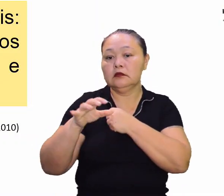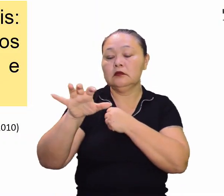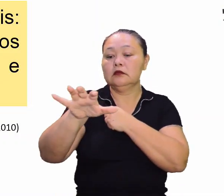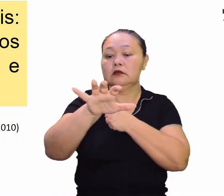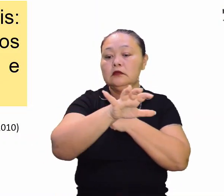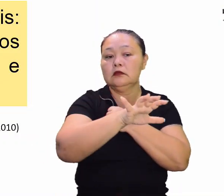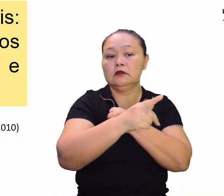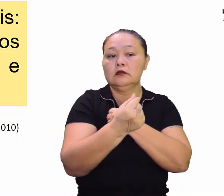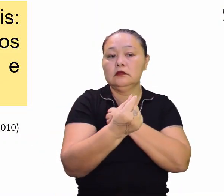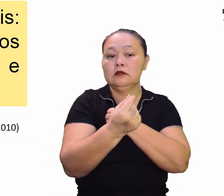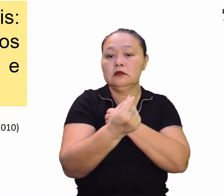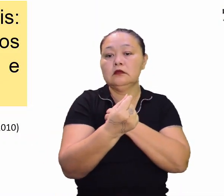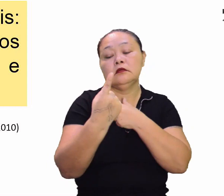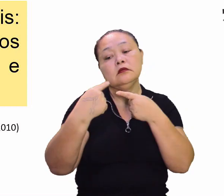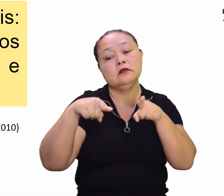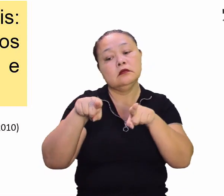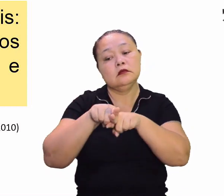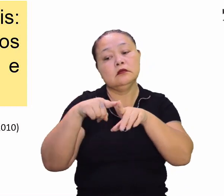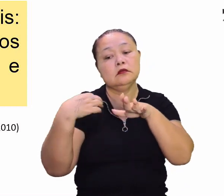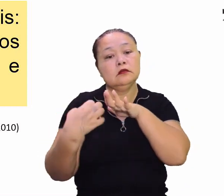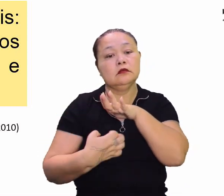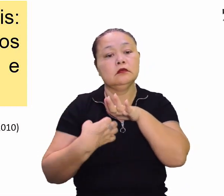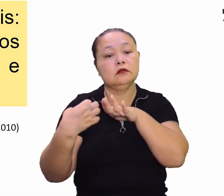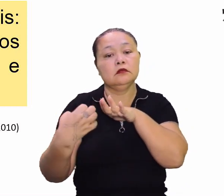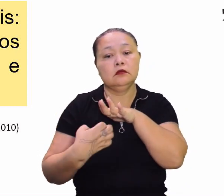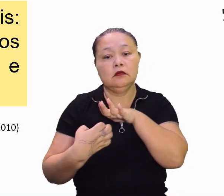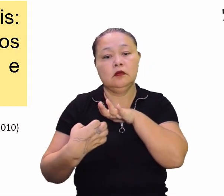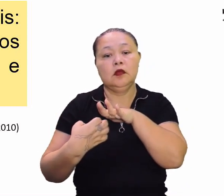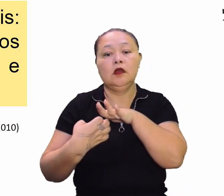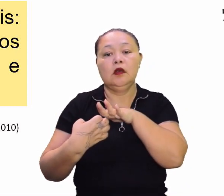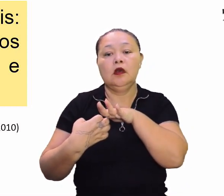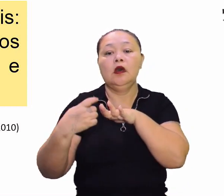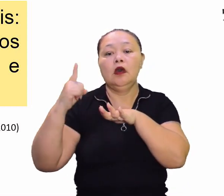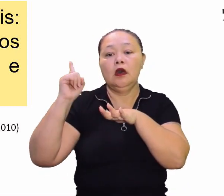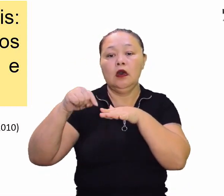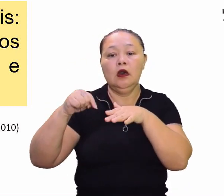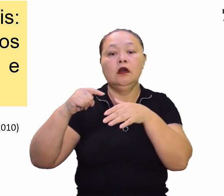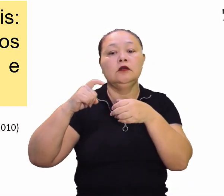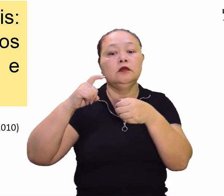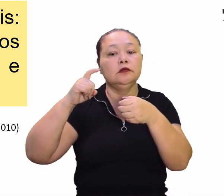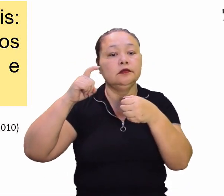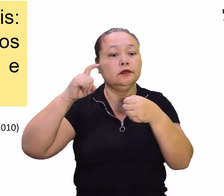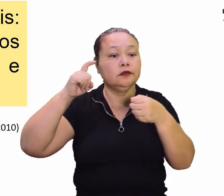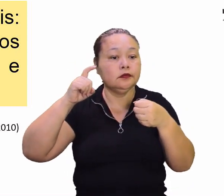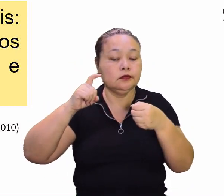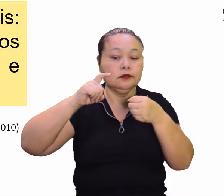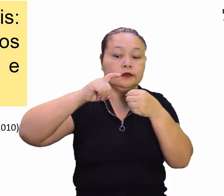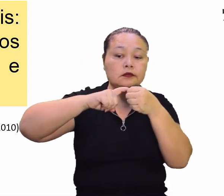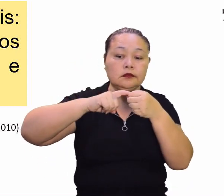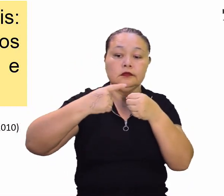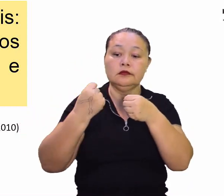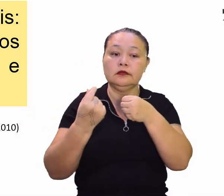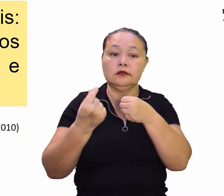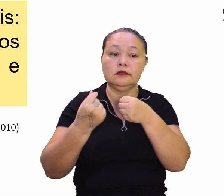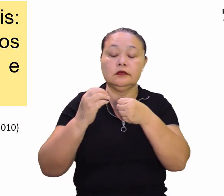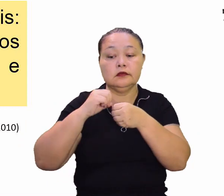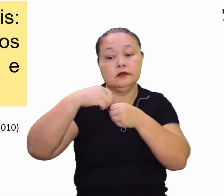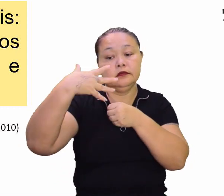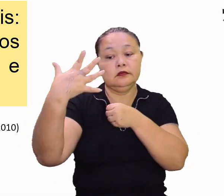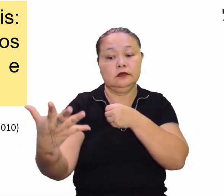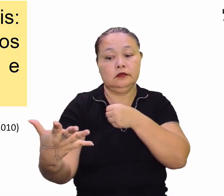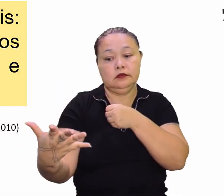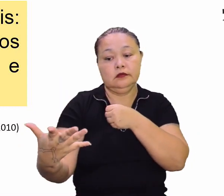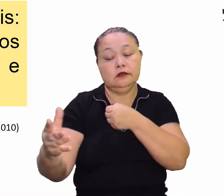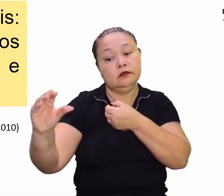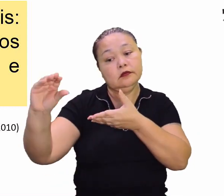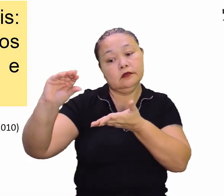nos setores financeiro e industrial. Por isso, é muito dependente do capital